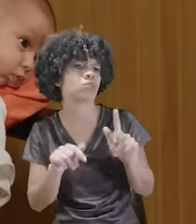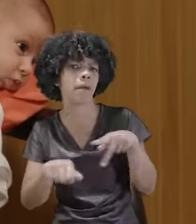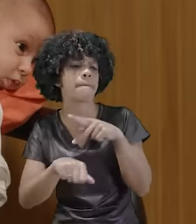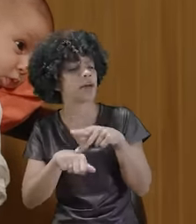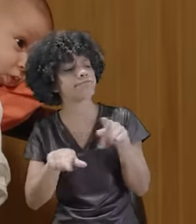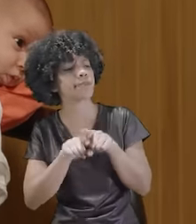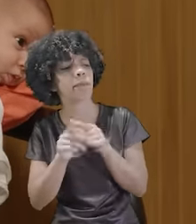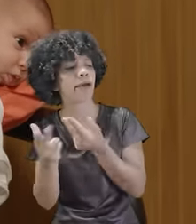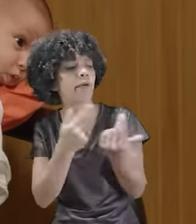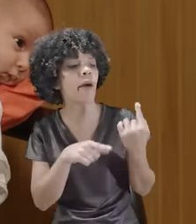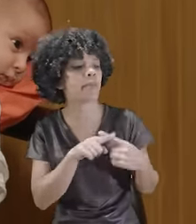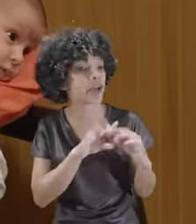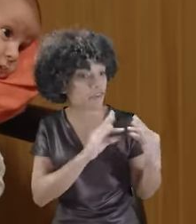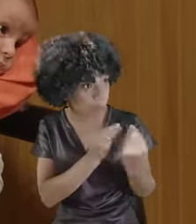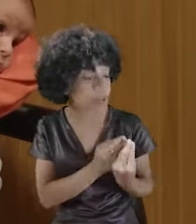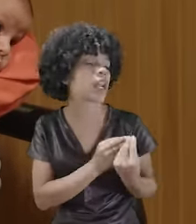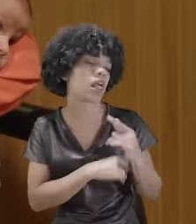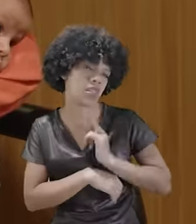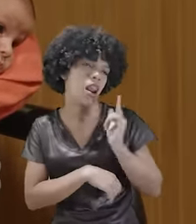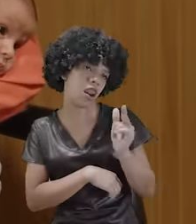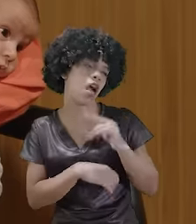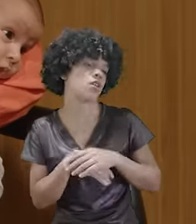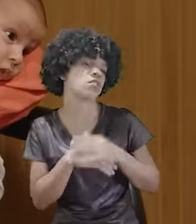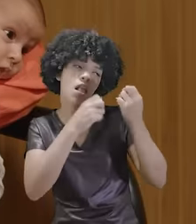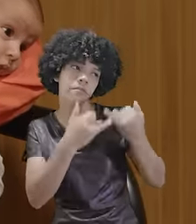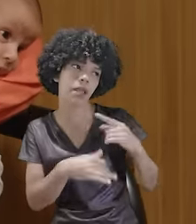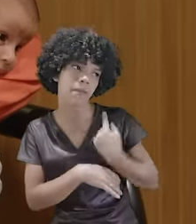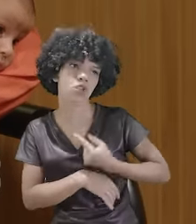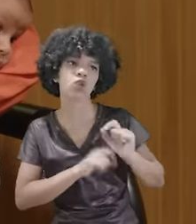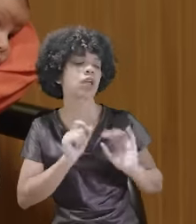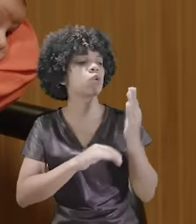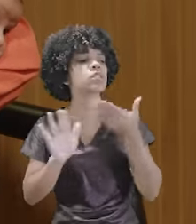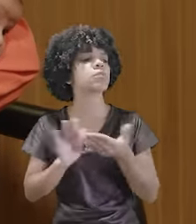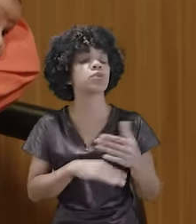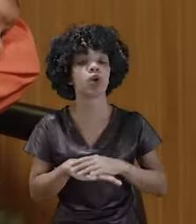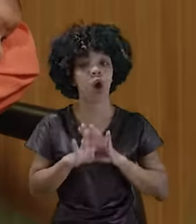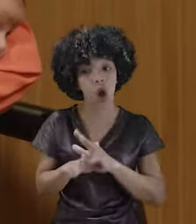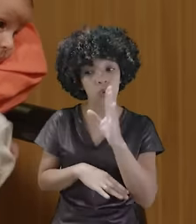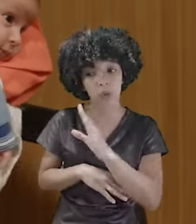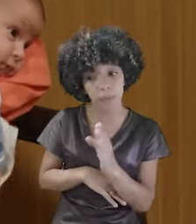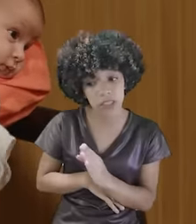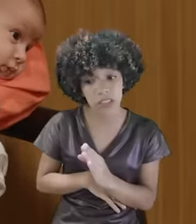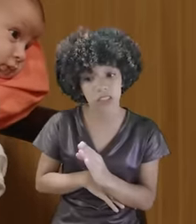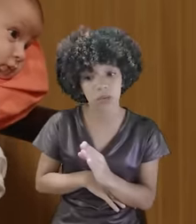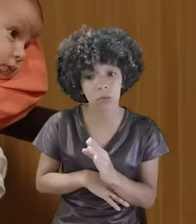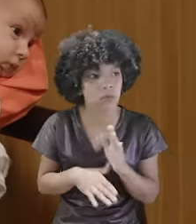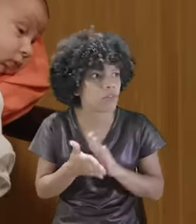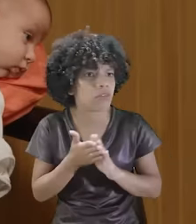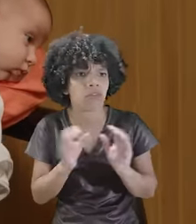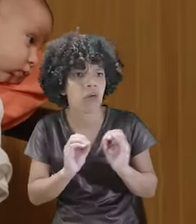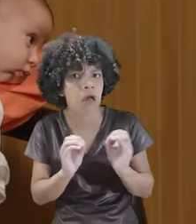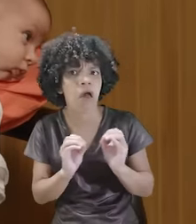faz mesma coisa porque eu tenho parente lá eles contam O que que está acontecendo com ele quando eu falo olha no Brasil não assinada